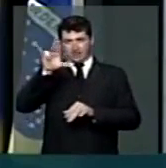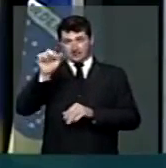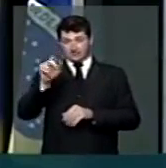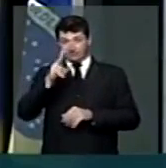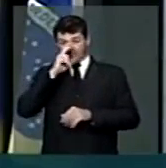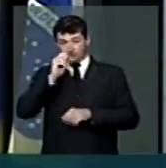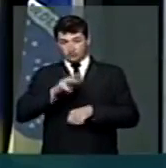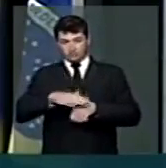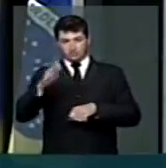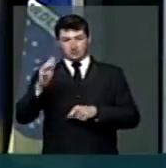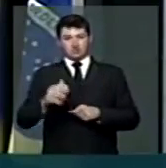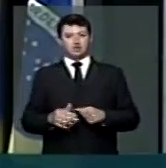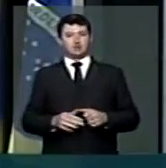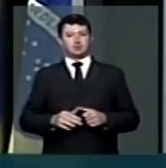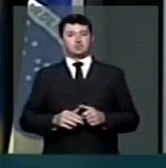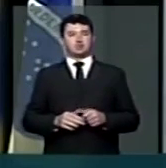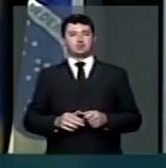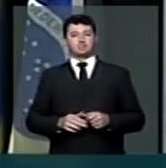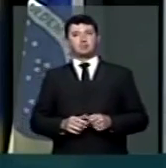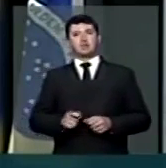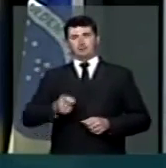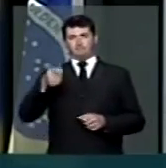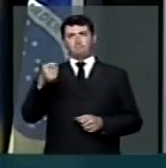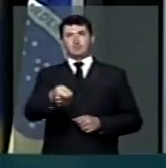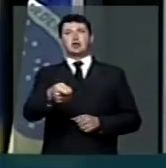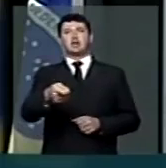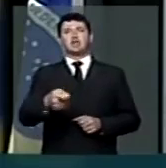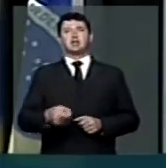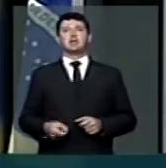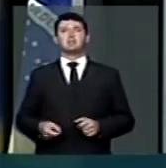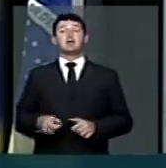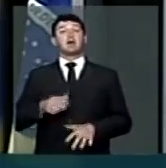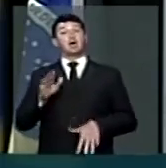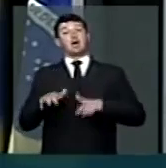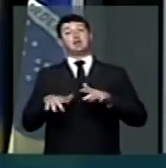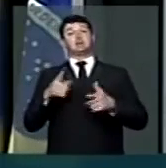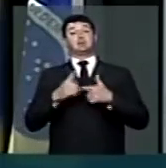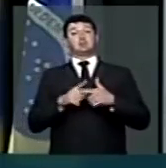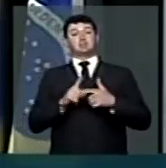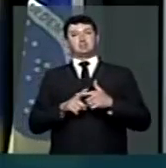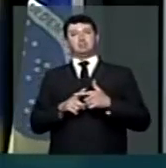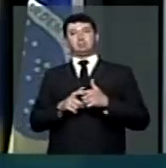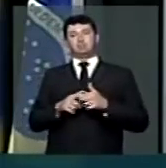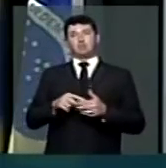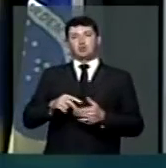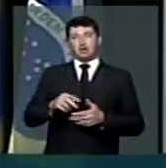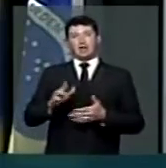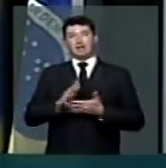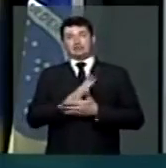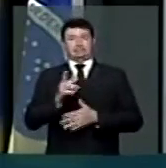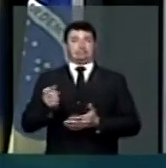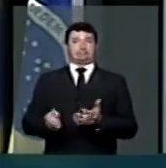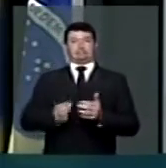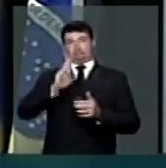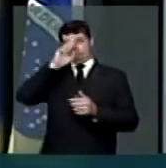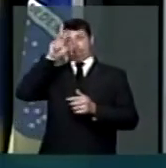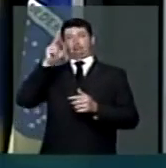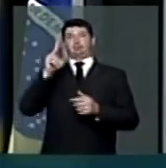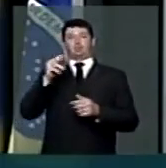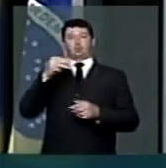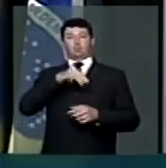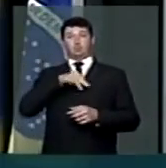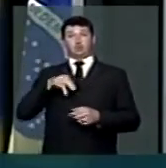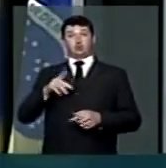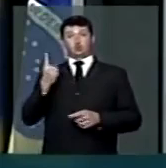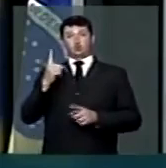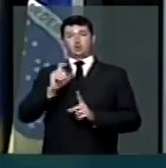consolidadas a ação é firme e muitas das vezes por um pequeno deslize um ministro é